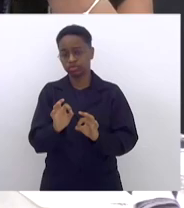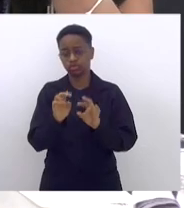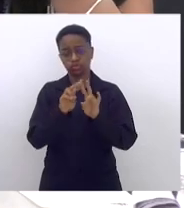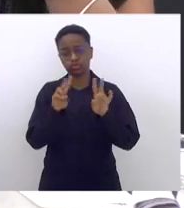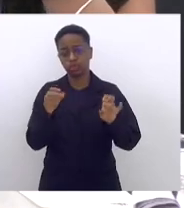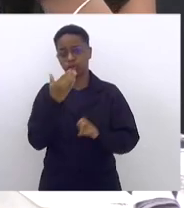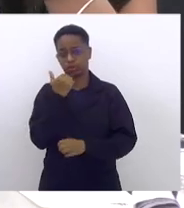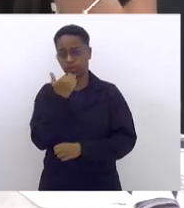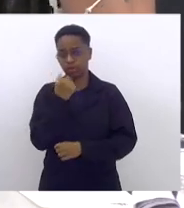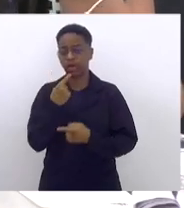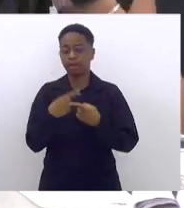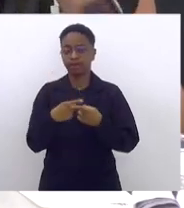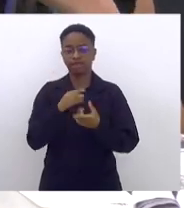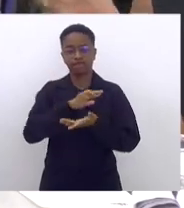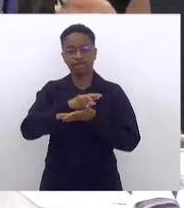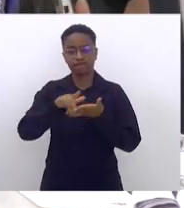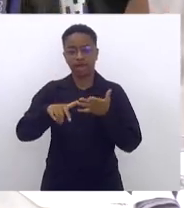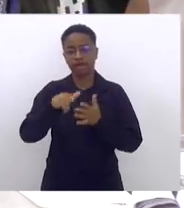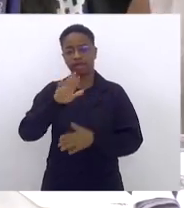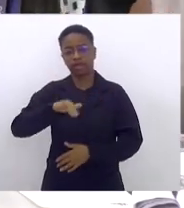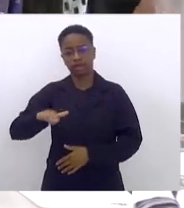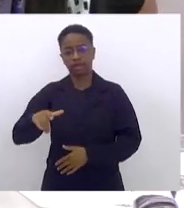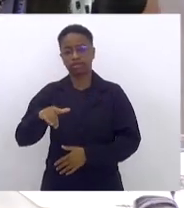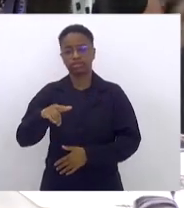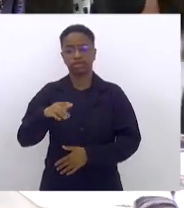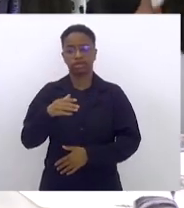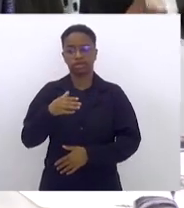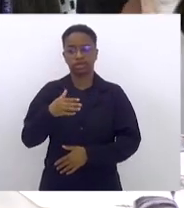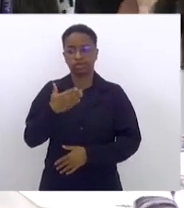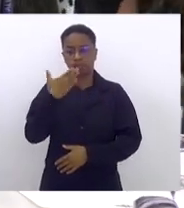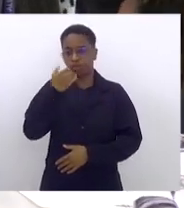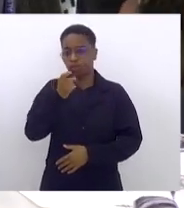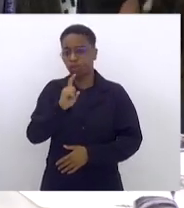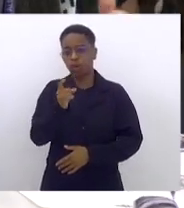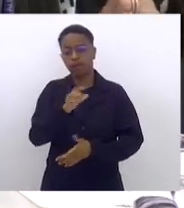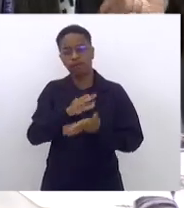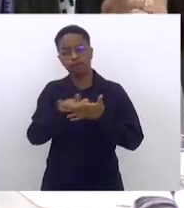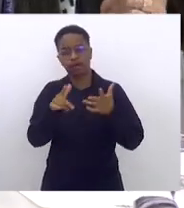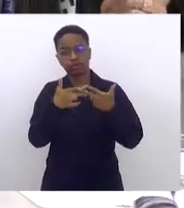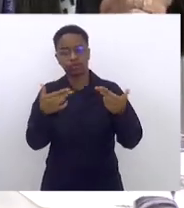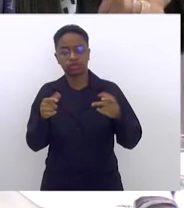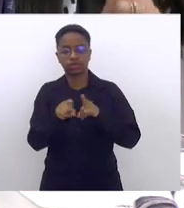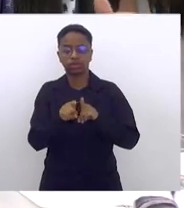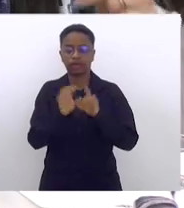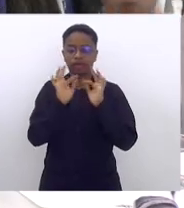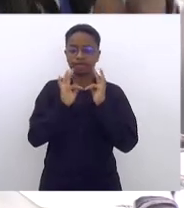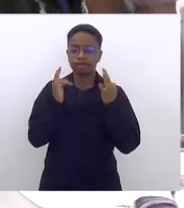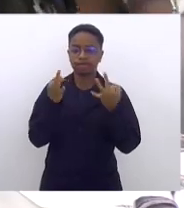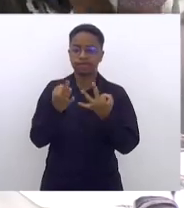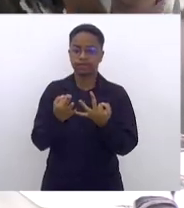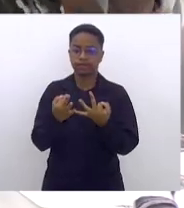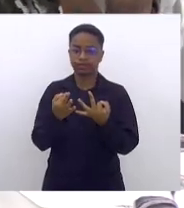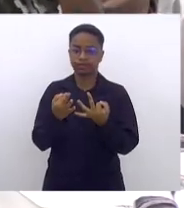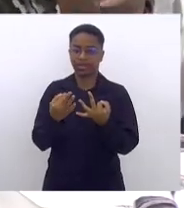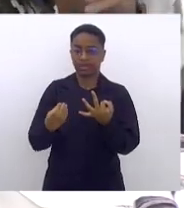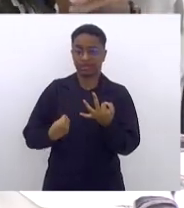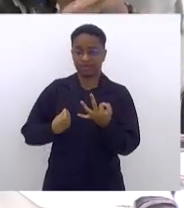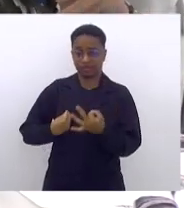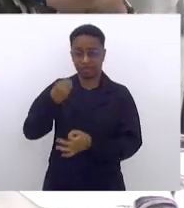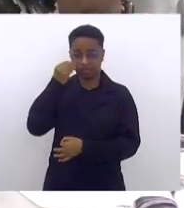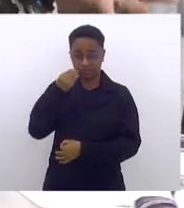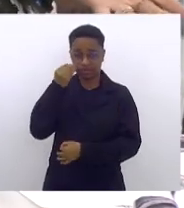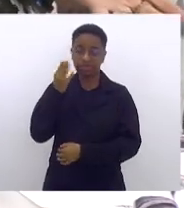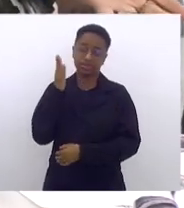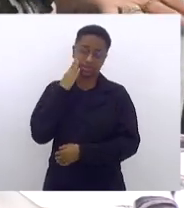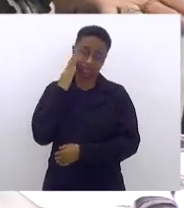alimentos. Há muitas crianças que possuem restrição alimentar e os pais e mães que estão dentro dessa realidade é que sabem